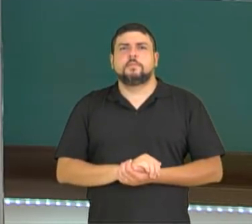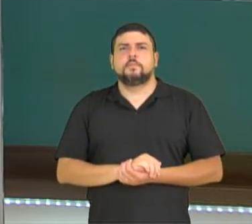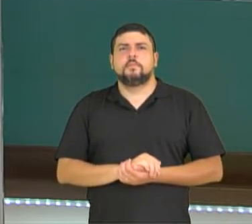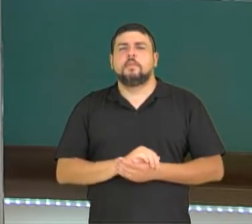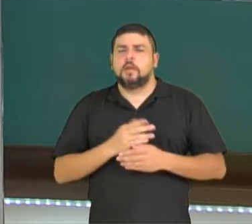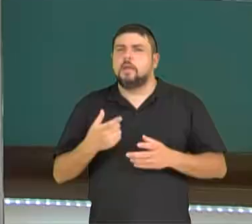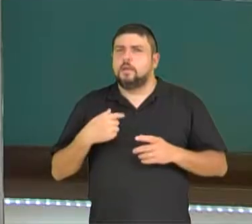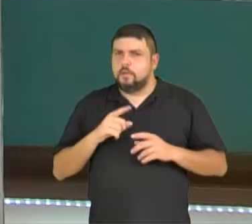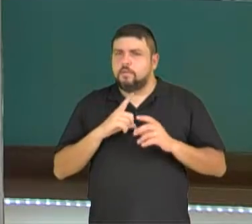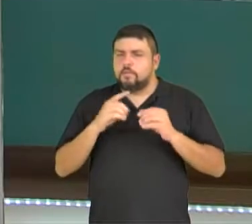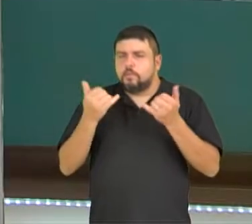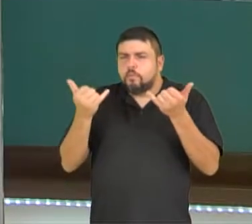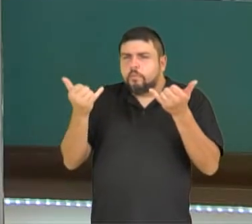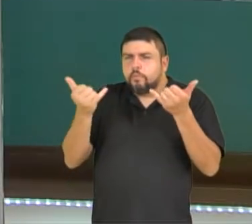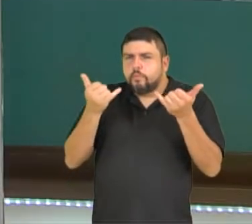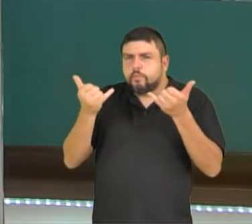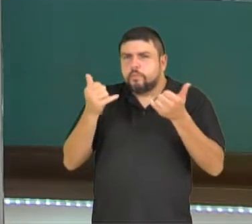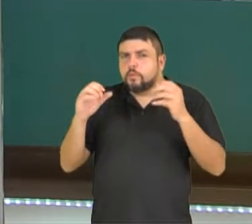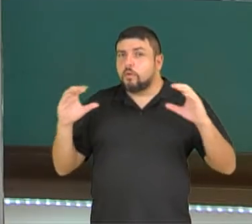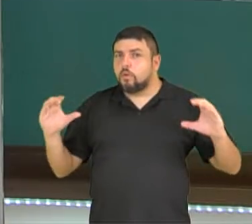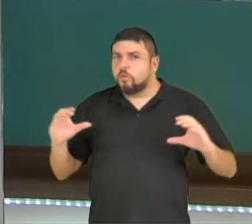uma informação completa.